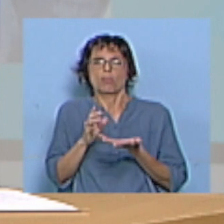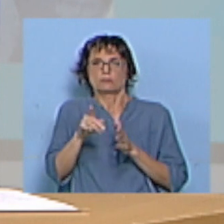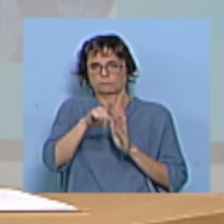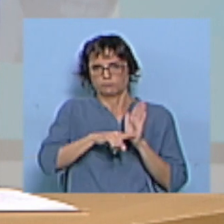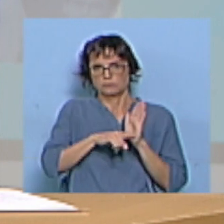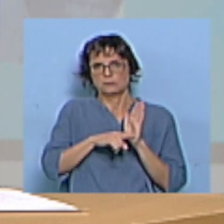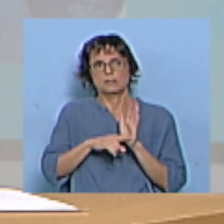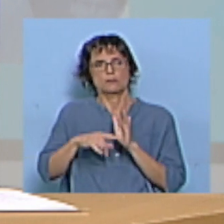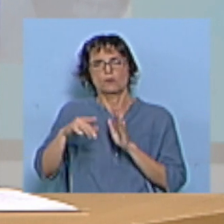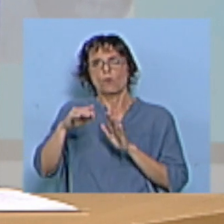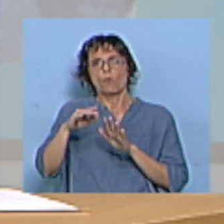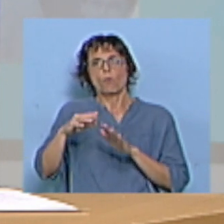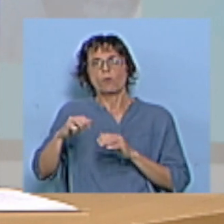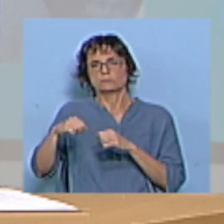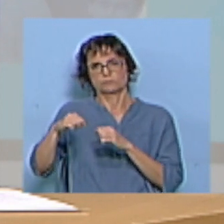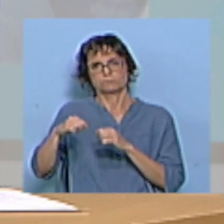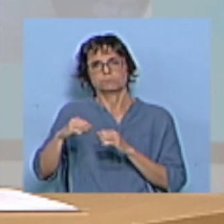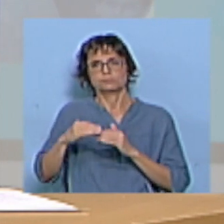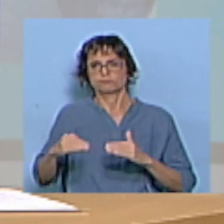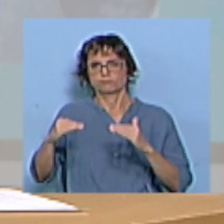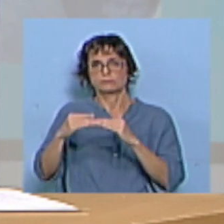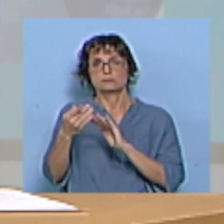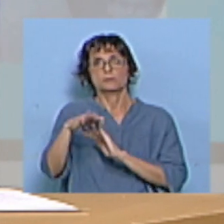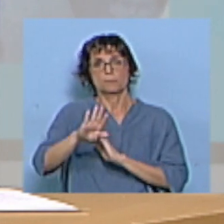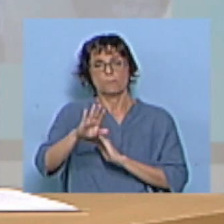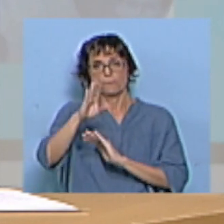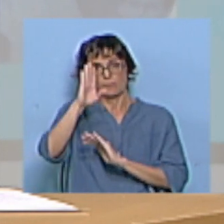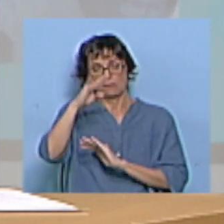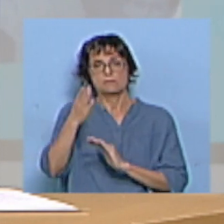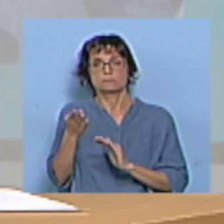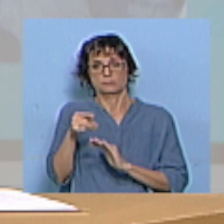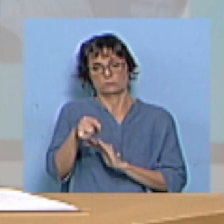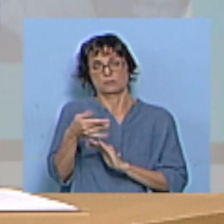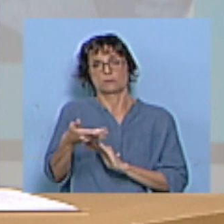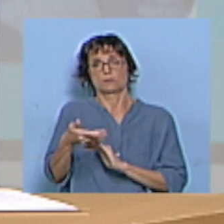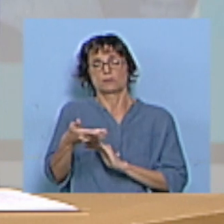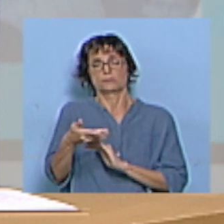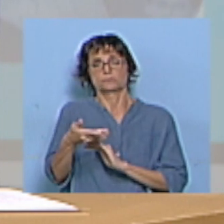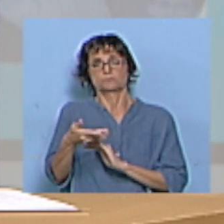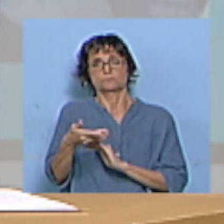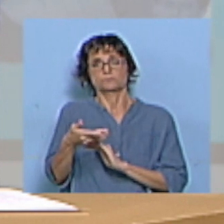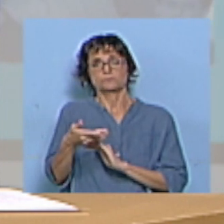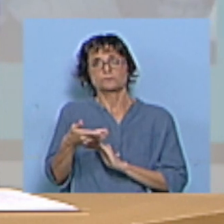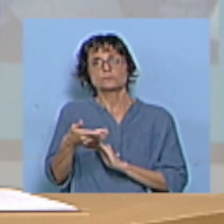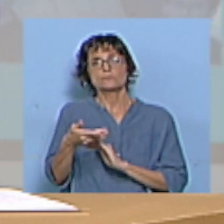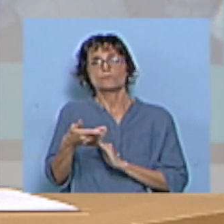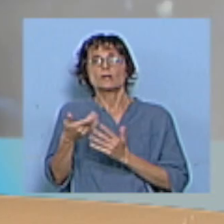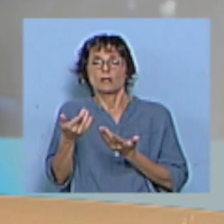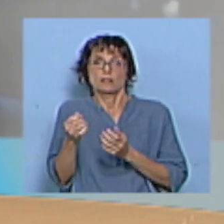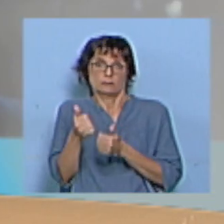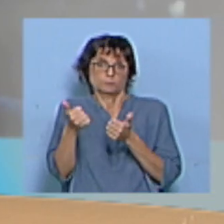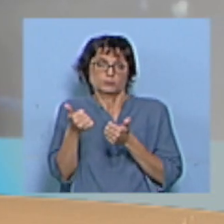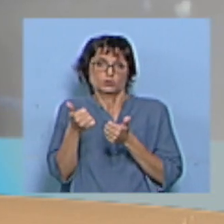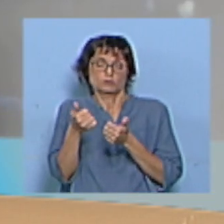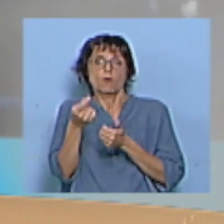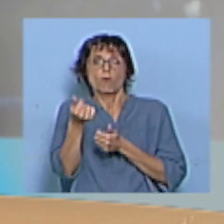estão suspensos para estes efeitos, era muito favorável o a fundo perdido. E eram essas